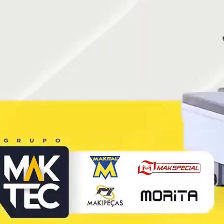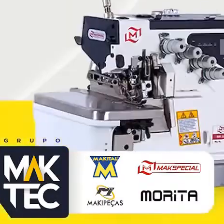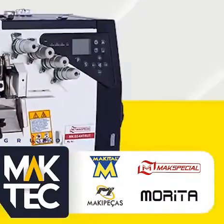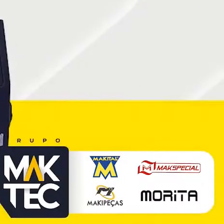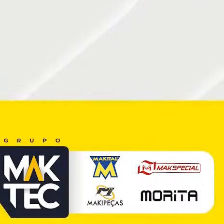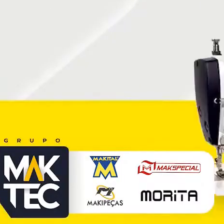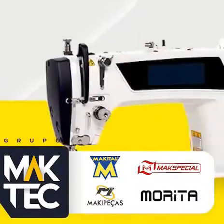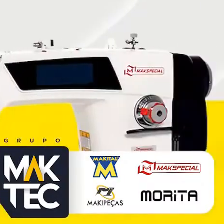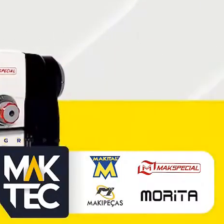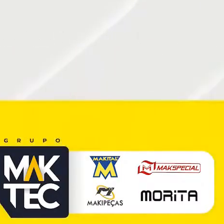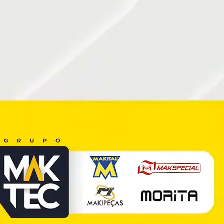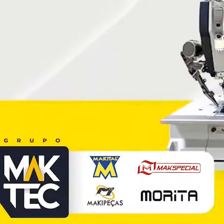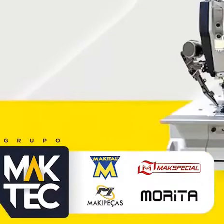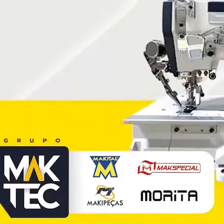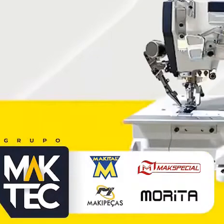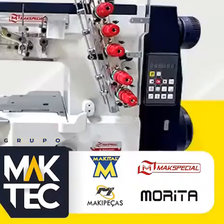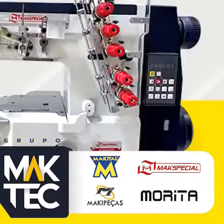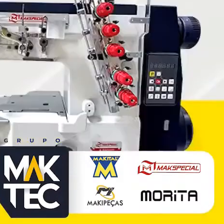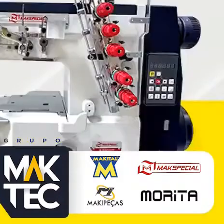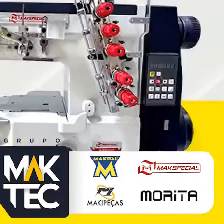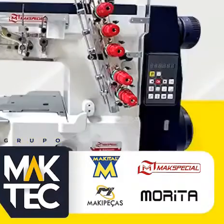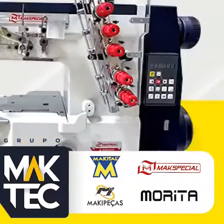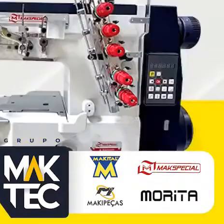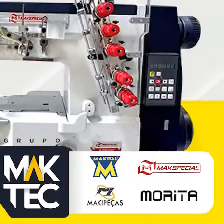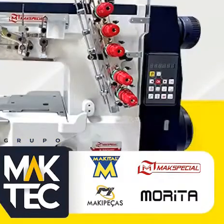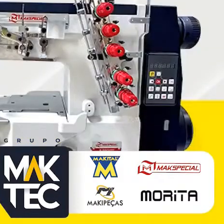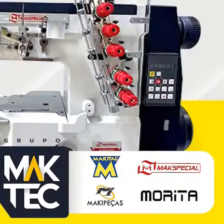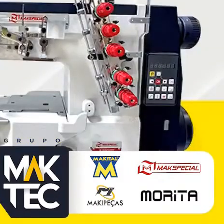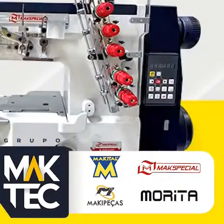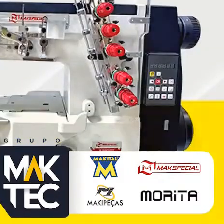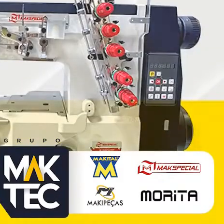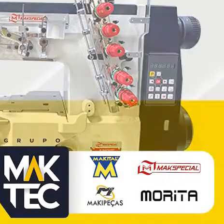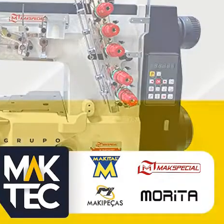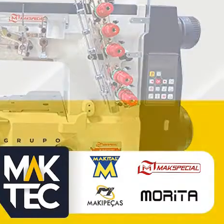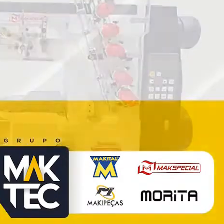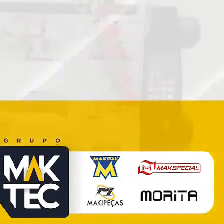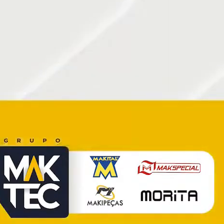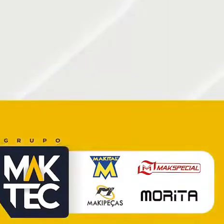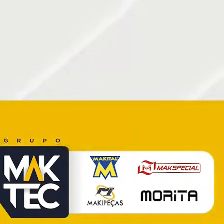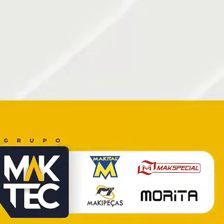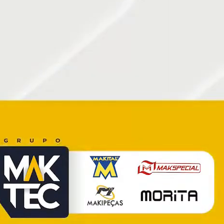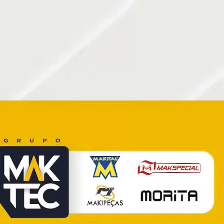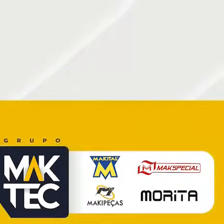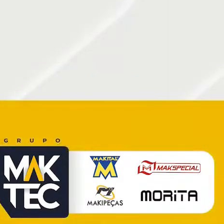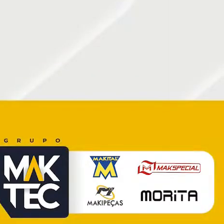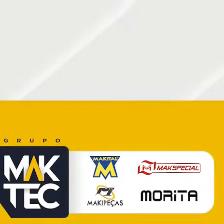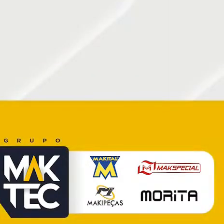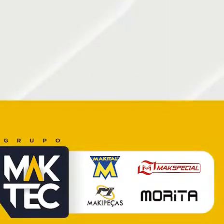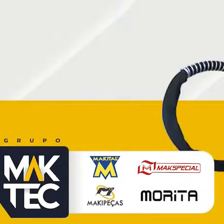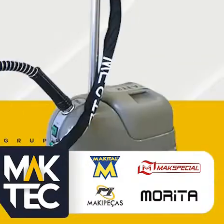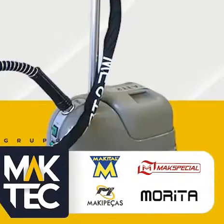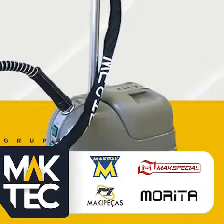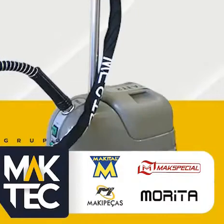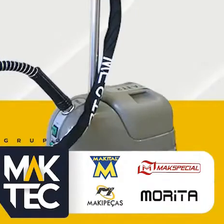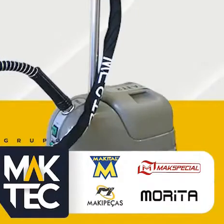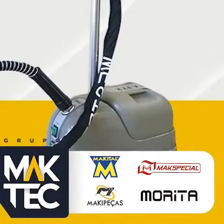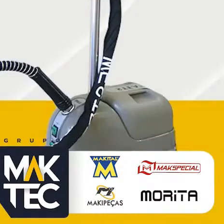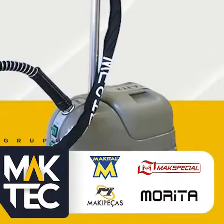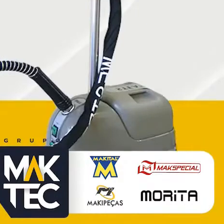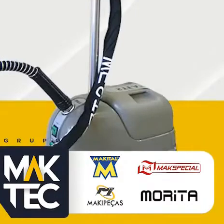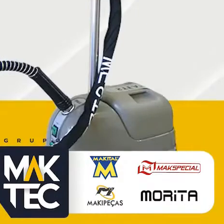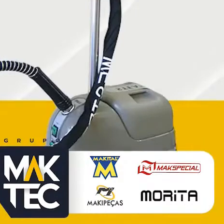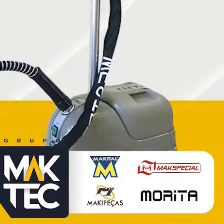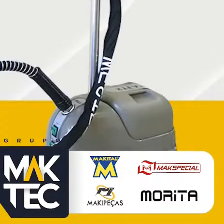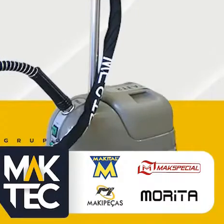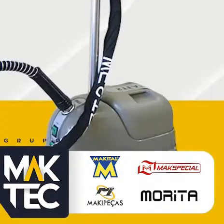produção de moda do Norte e Nordeste. Conta com uma grande variedade de máquinas e equipamentos com alta tecnologia. Tudo